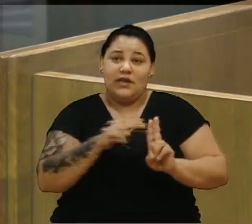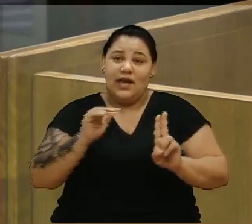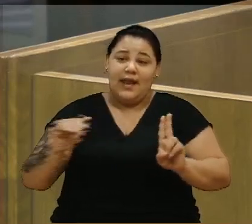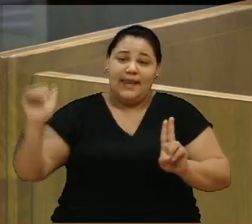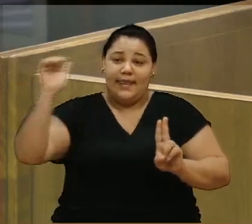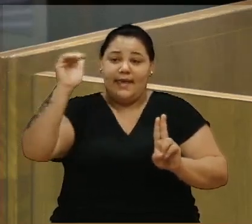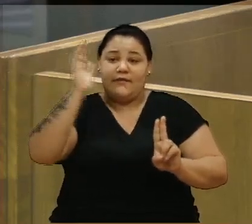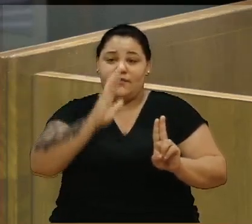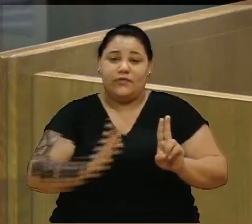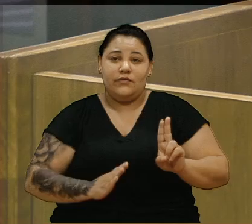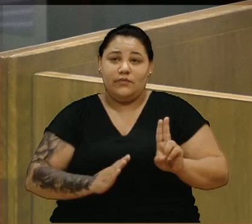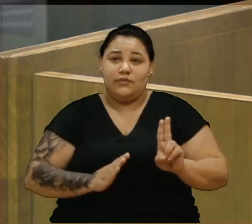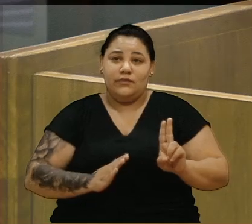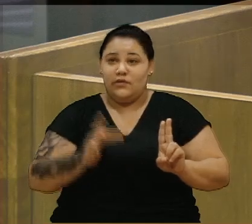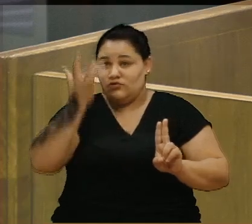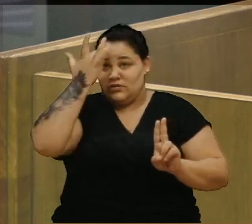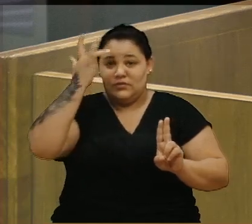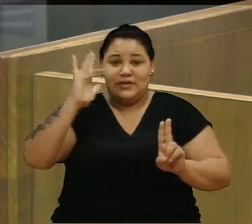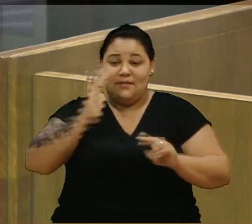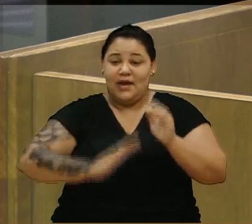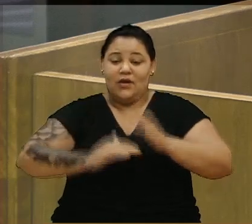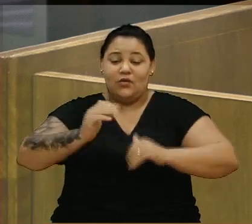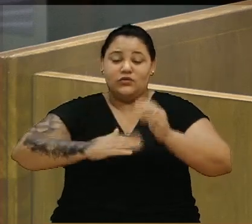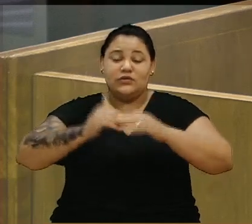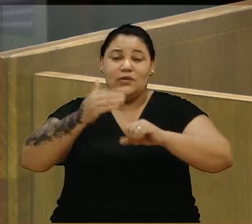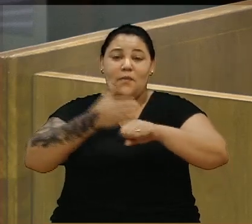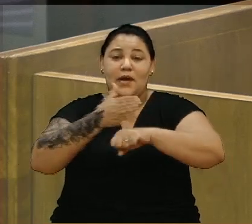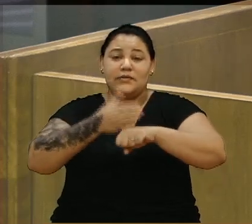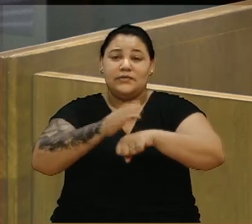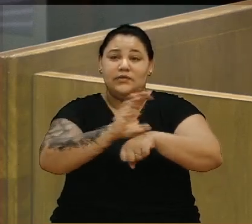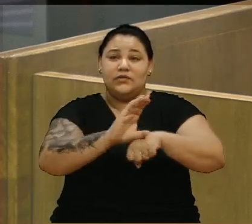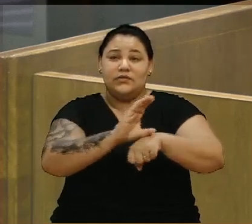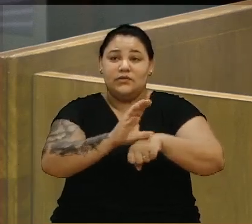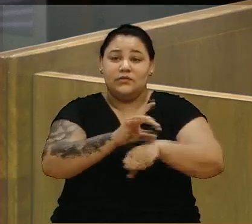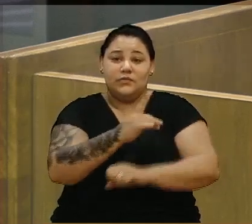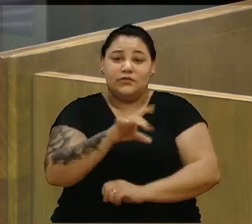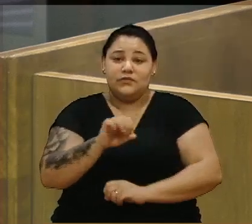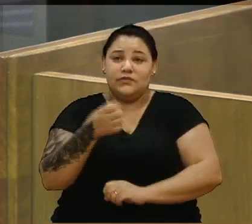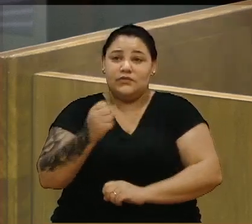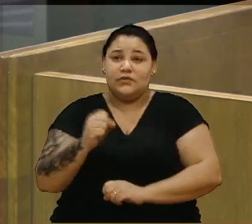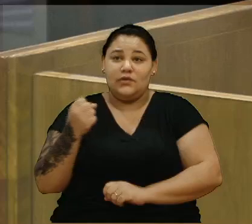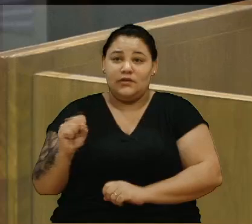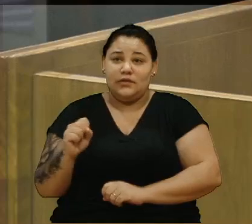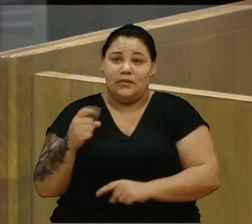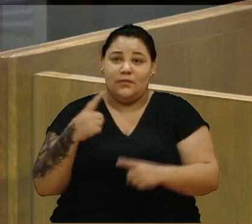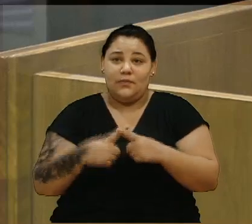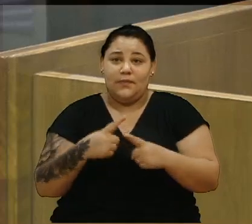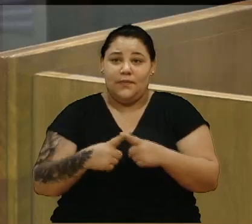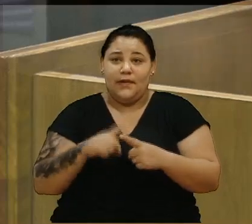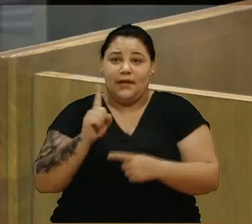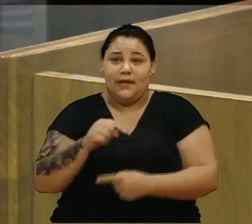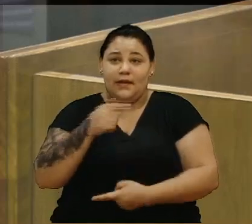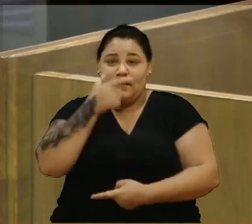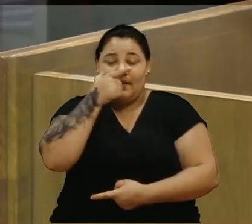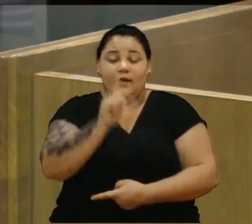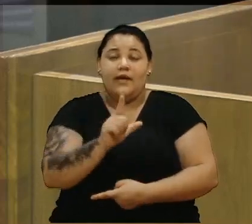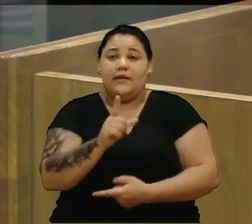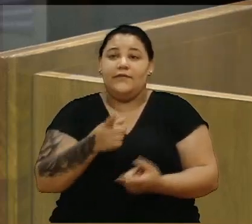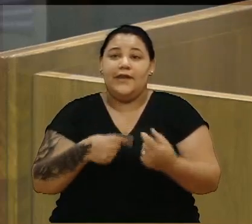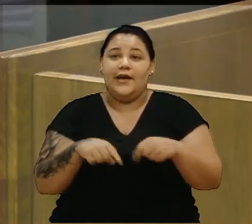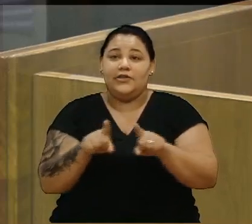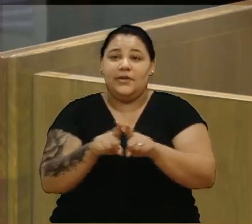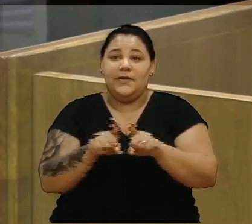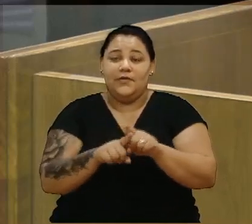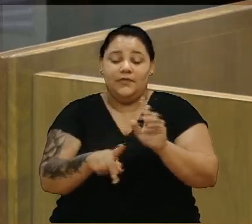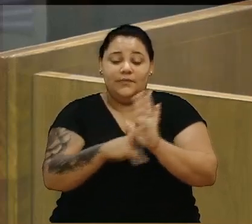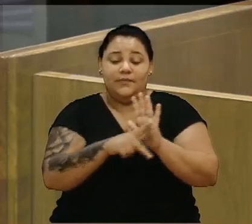foi a construção do SUS na Constituição Federal de 1988, porque foi uma conquista. Os próprios movimentos